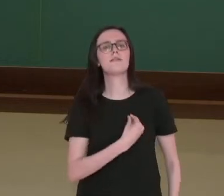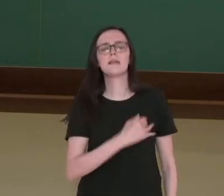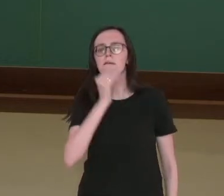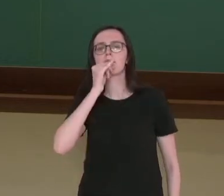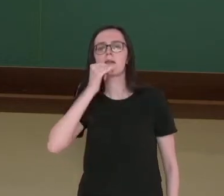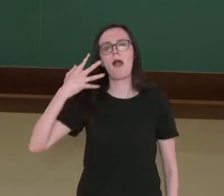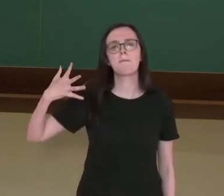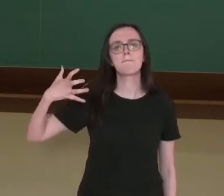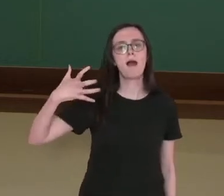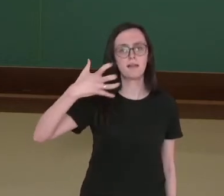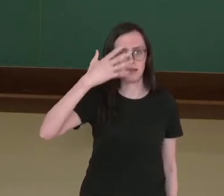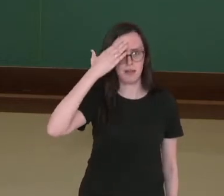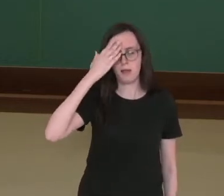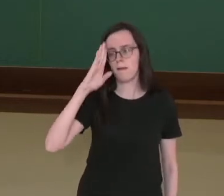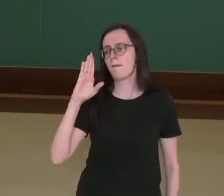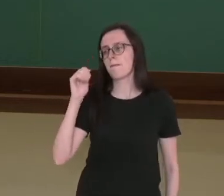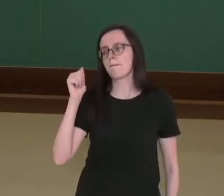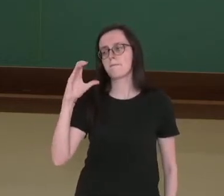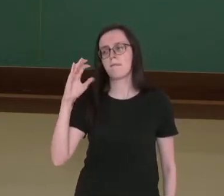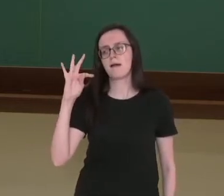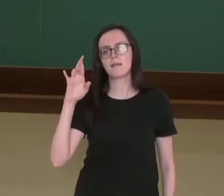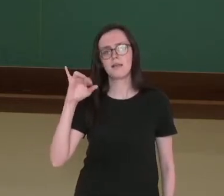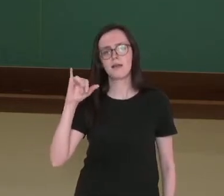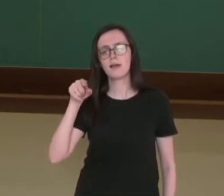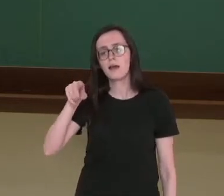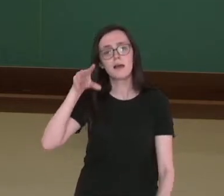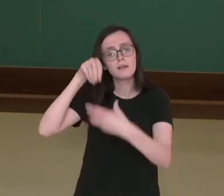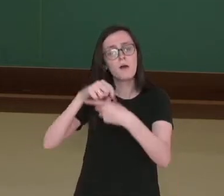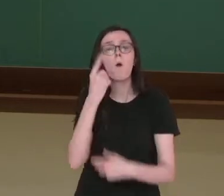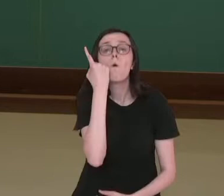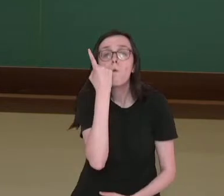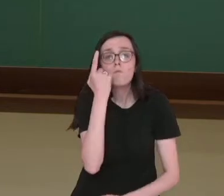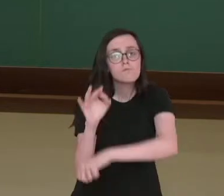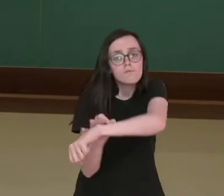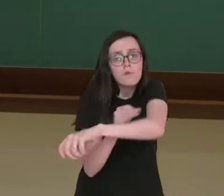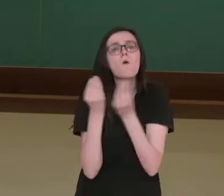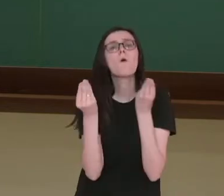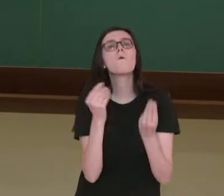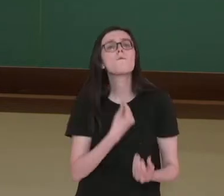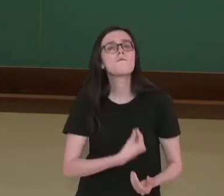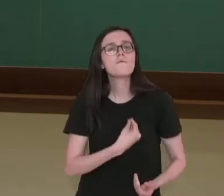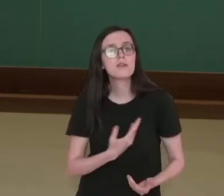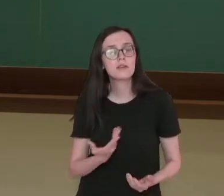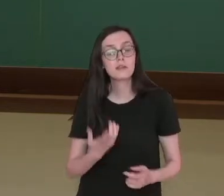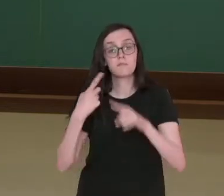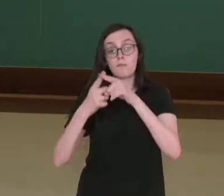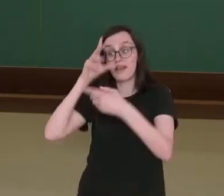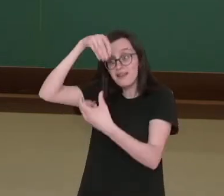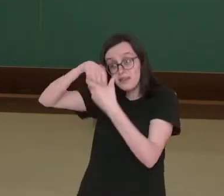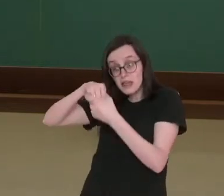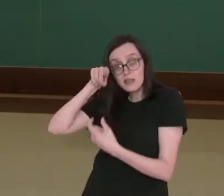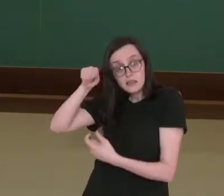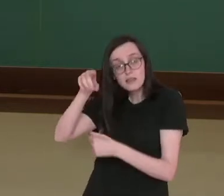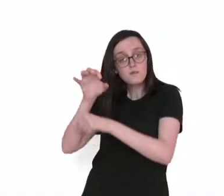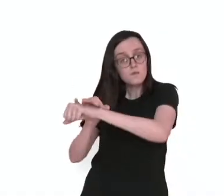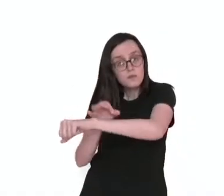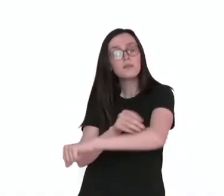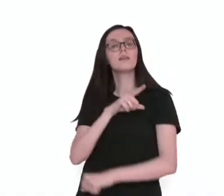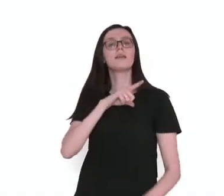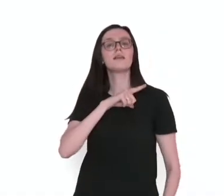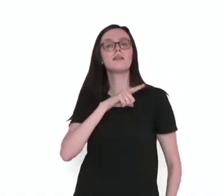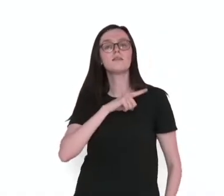bactéria, ela tem uma única célula. Como que ele consegue ter vida? Porque dentro dessa célula